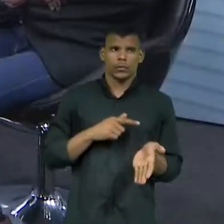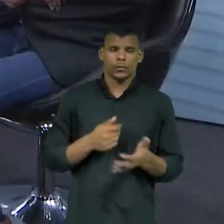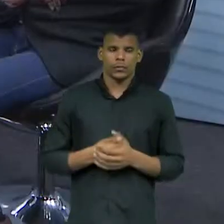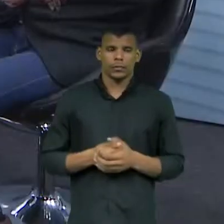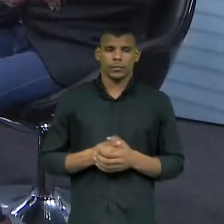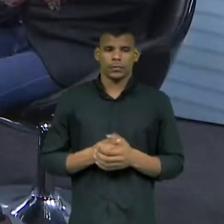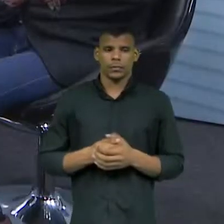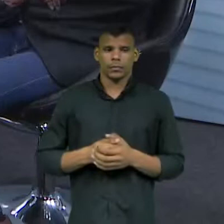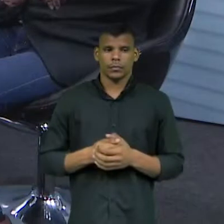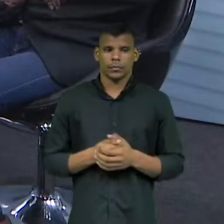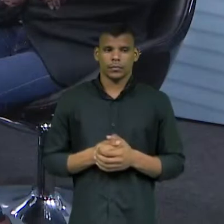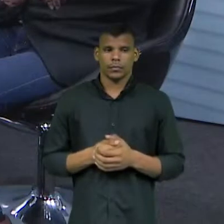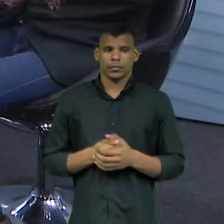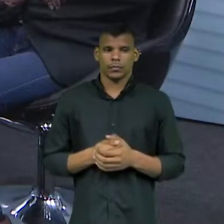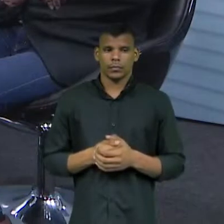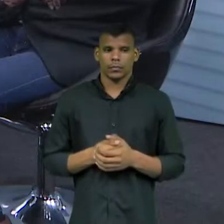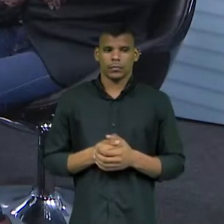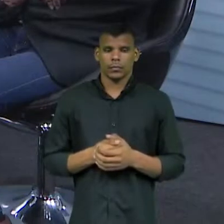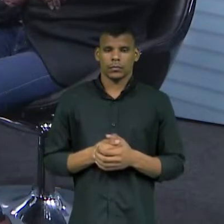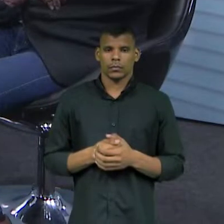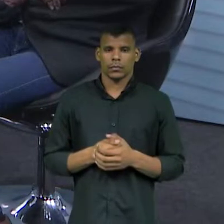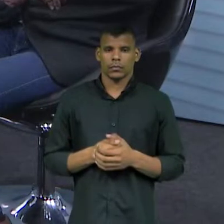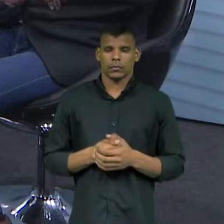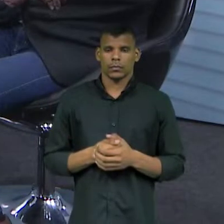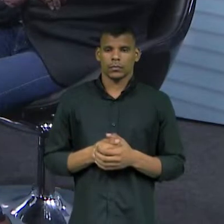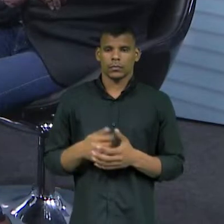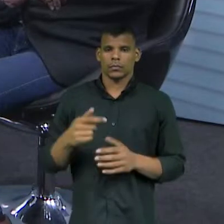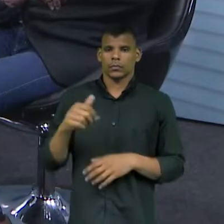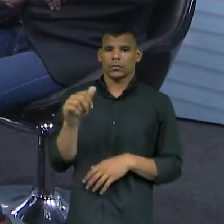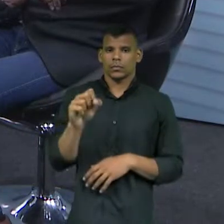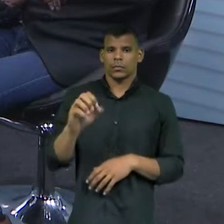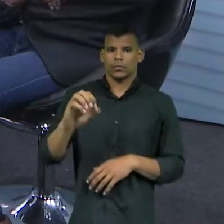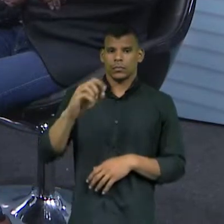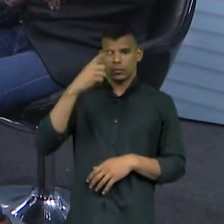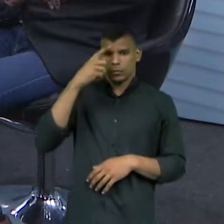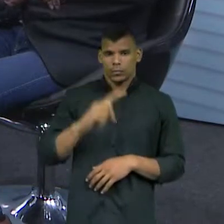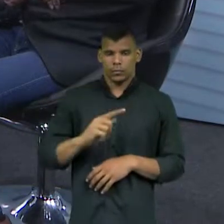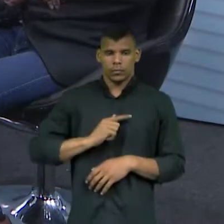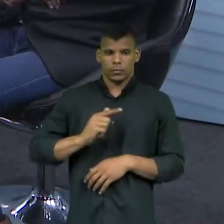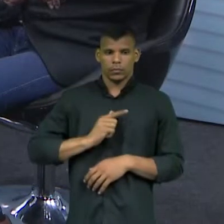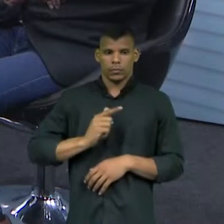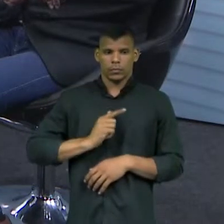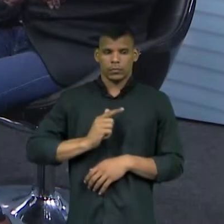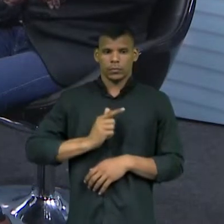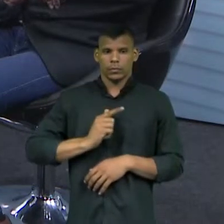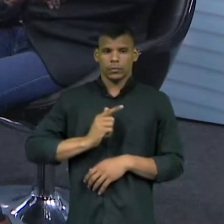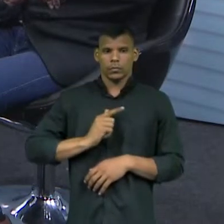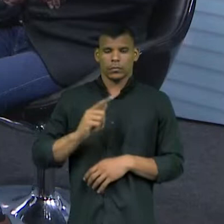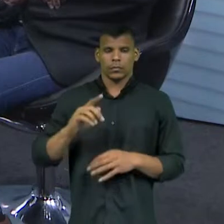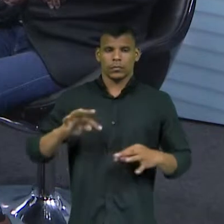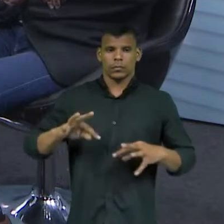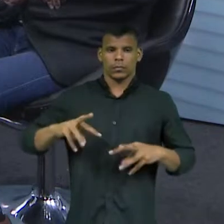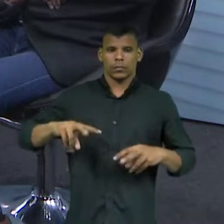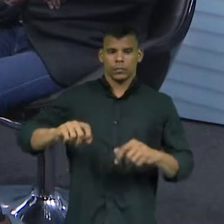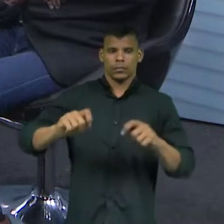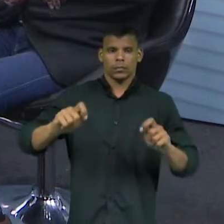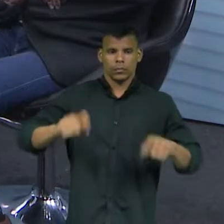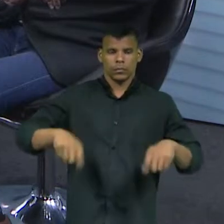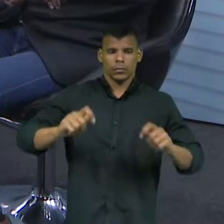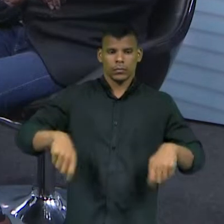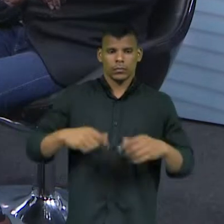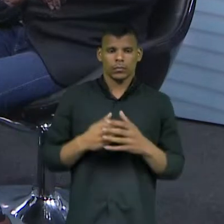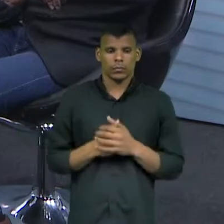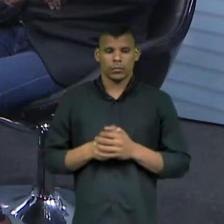dizendo que ele vai ter validade em junho, que depois de 180 dias, todos os órgãos da União irão ter que se adaptar com suas